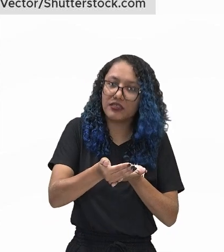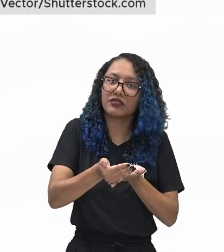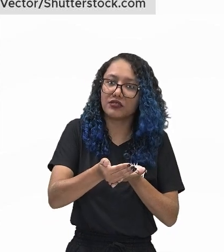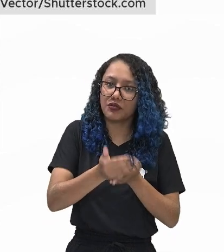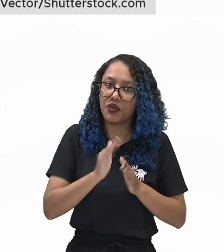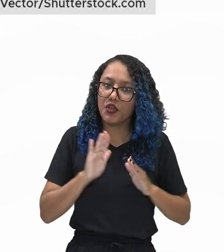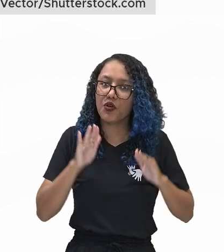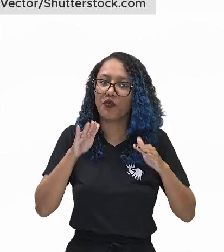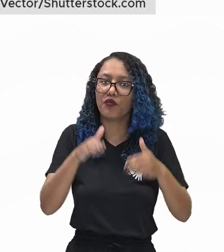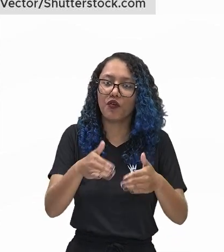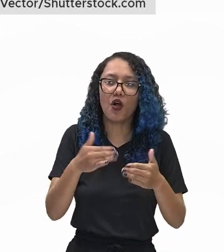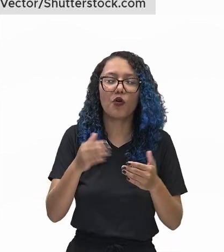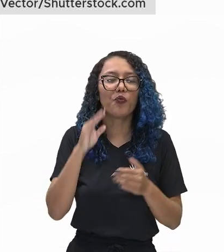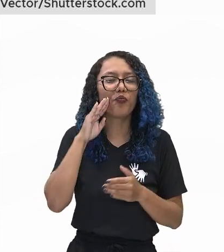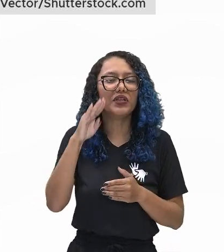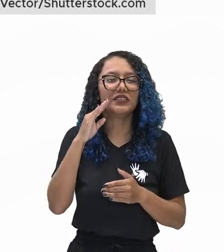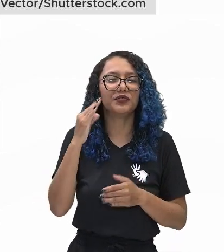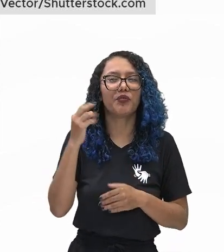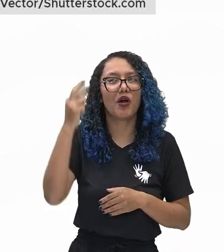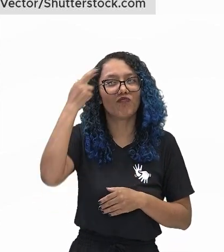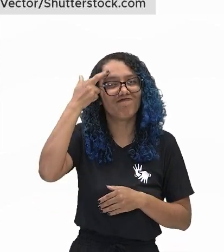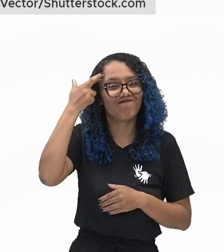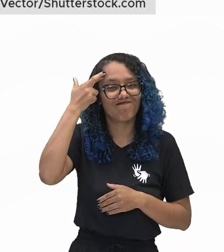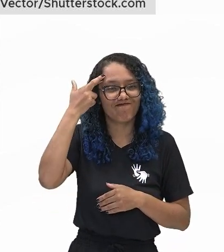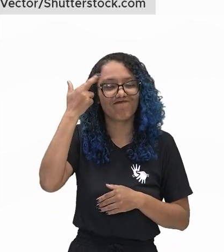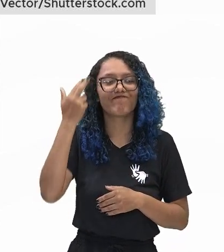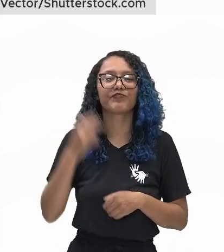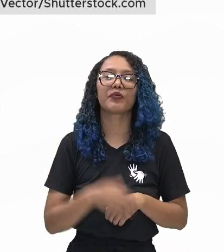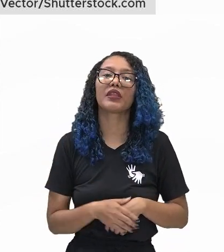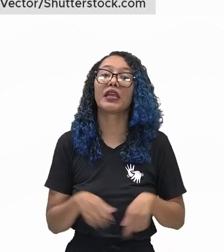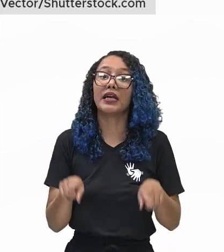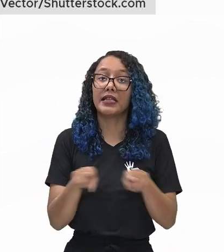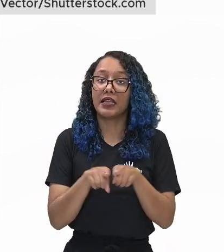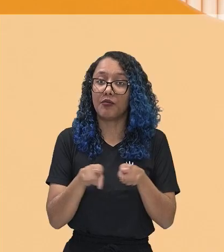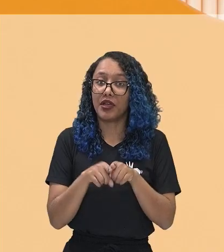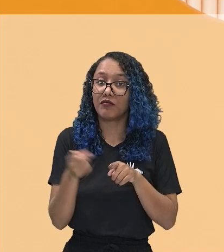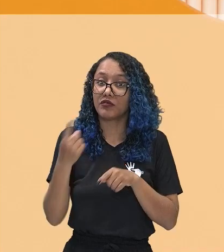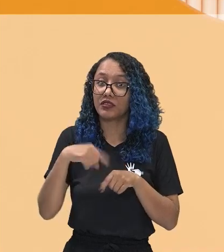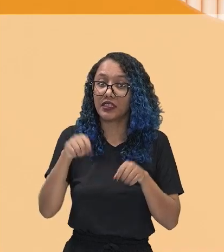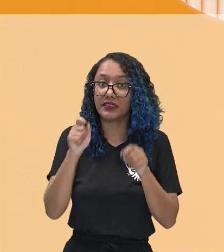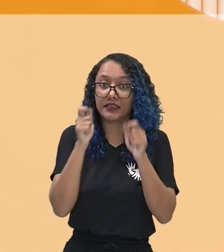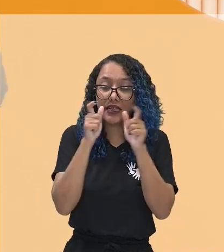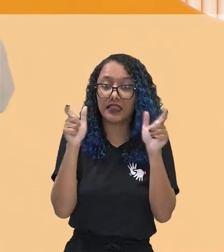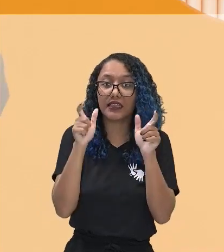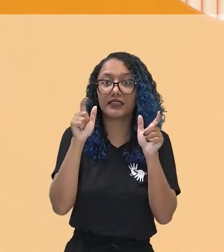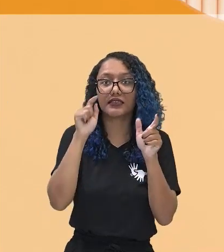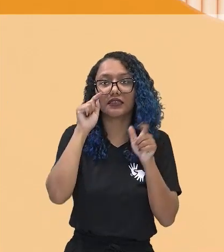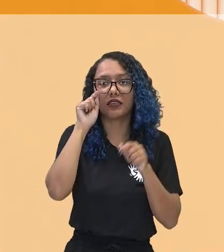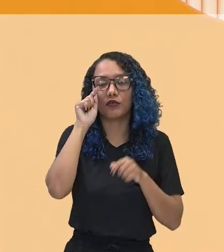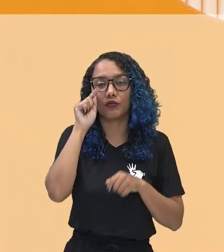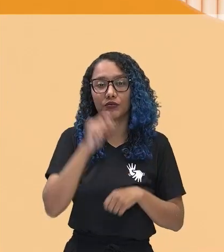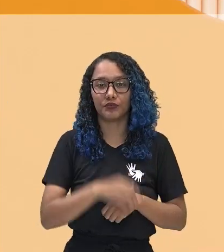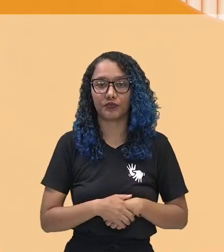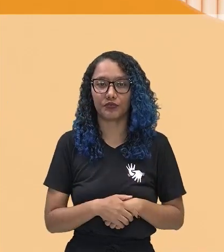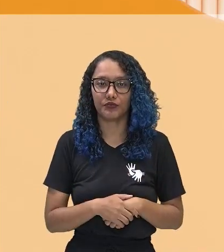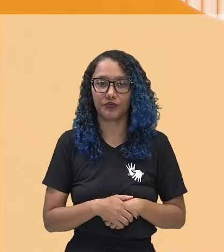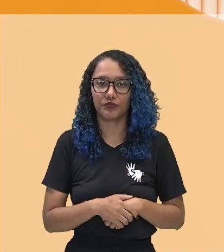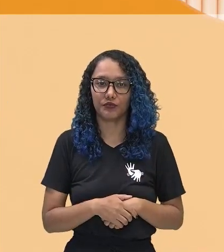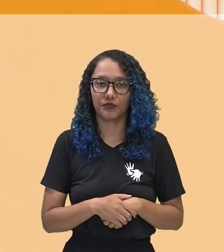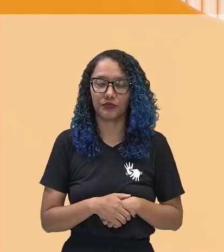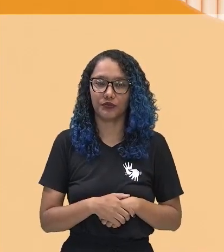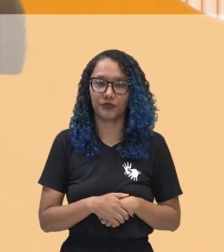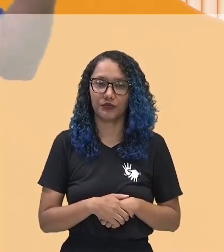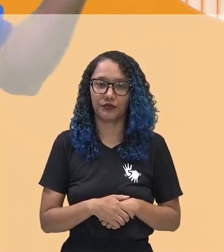reflexões. Eu preciso que vocês fiquem ligados agora, porque agora a gente vai fazer um apanhado geral desse existencialismo